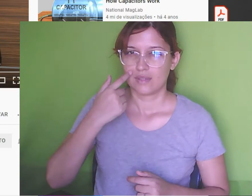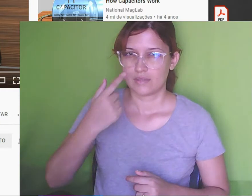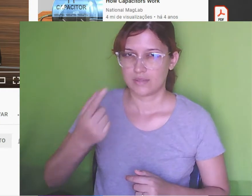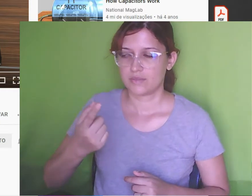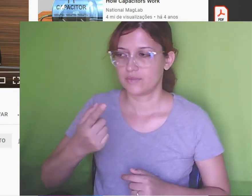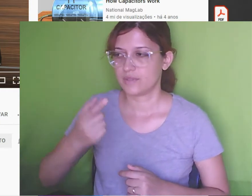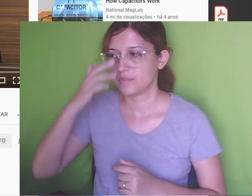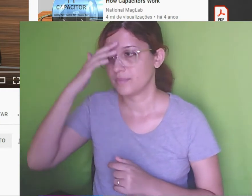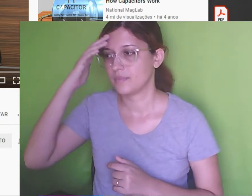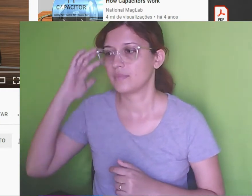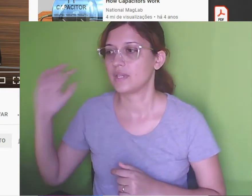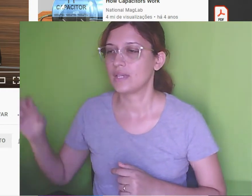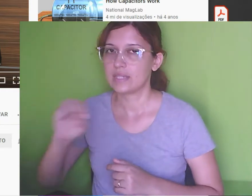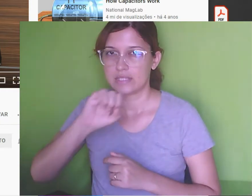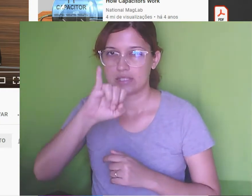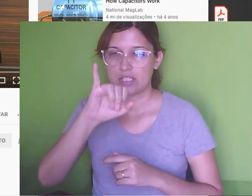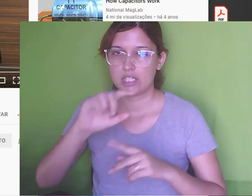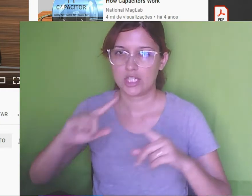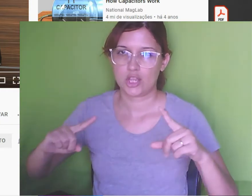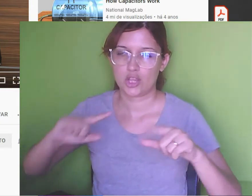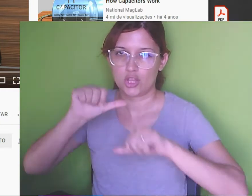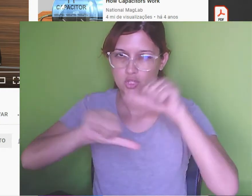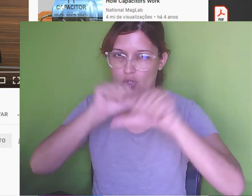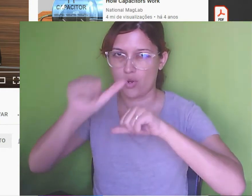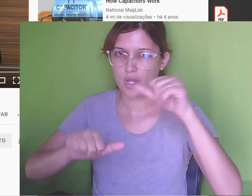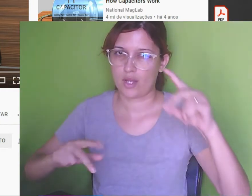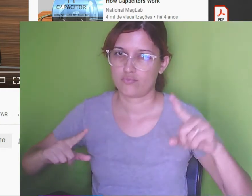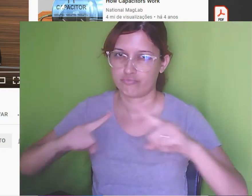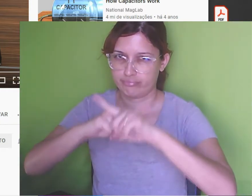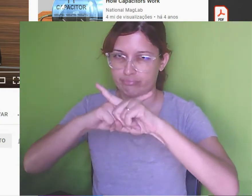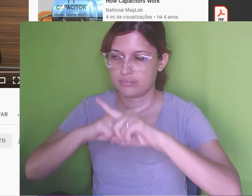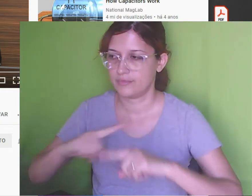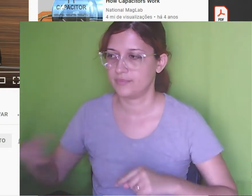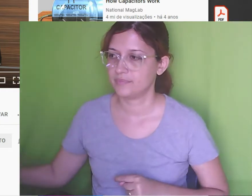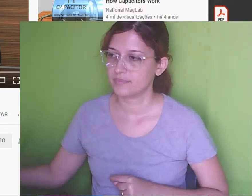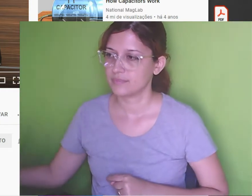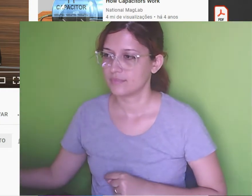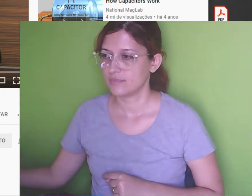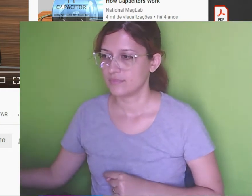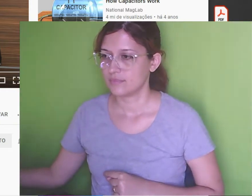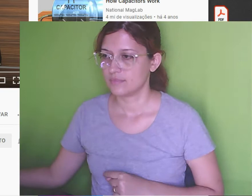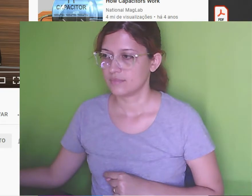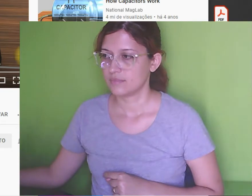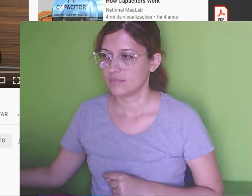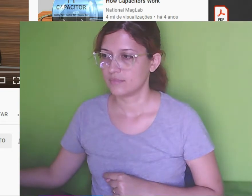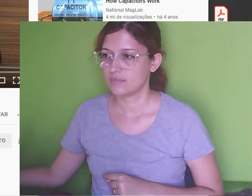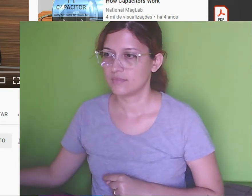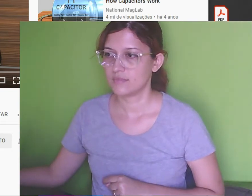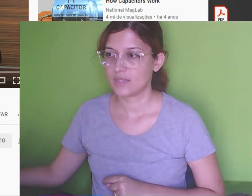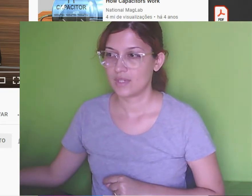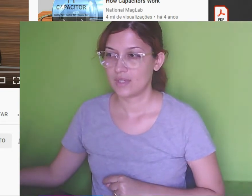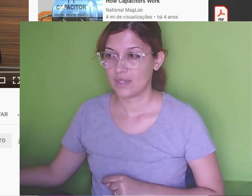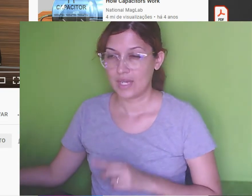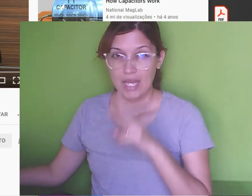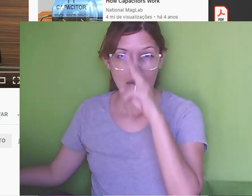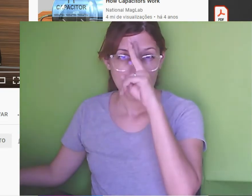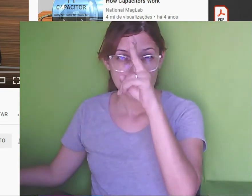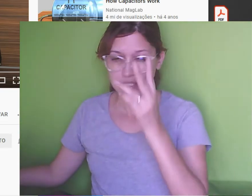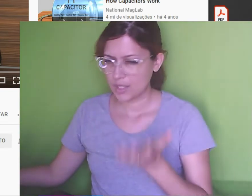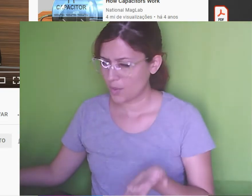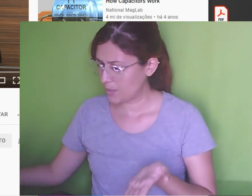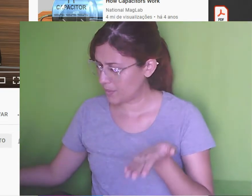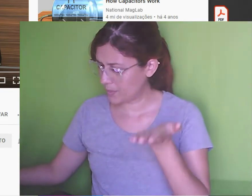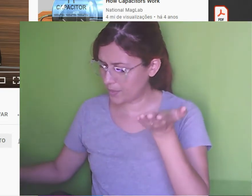Então, se trocasse, né? Polarizasse reversamente e aumentasse muito